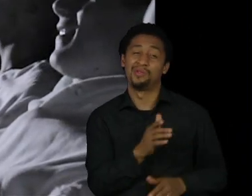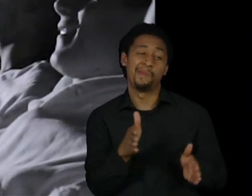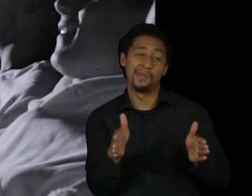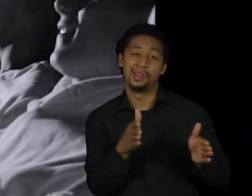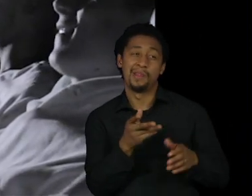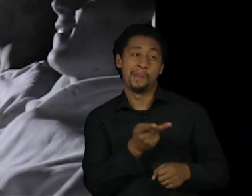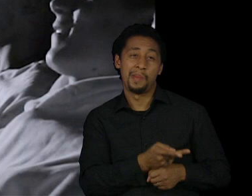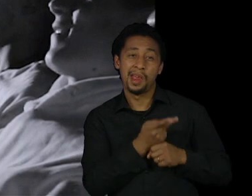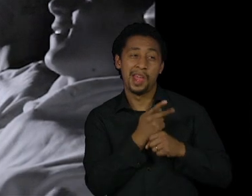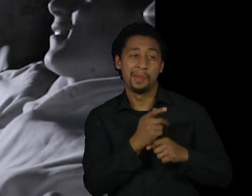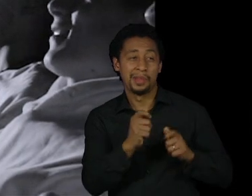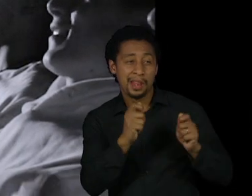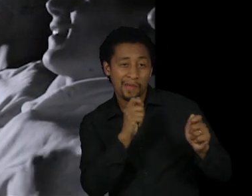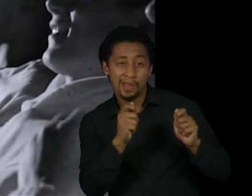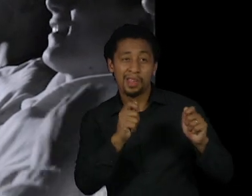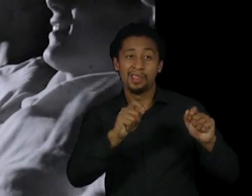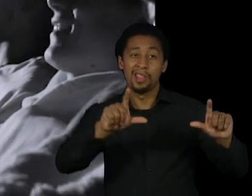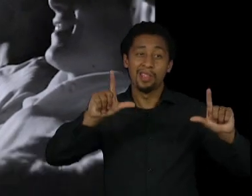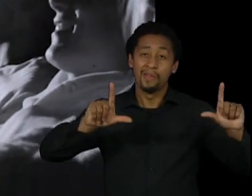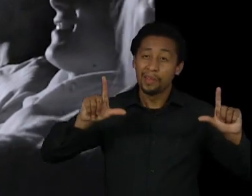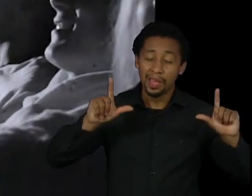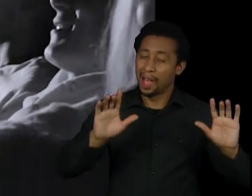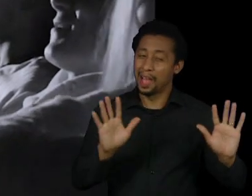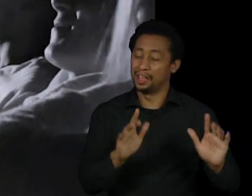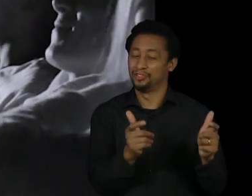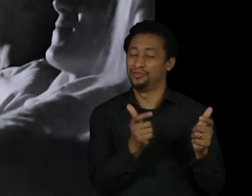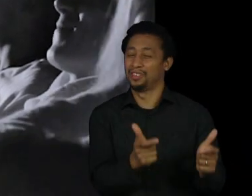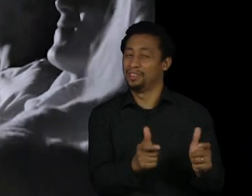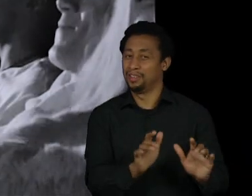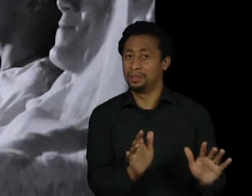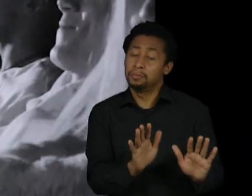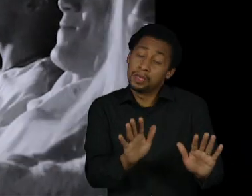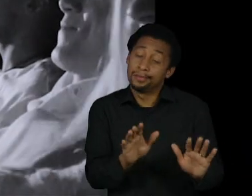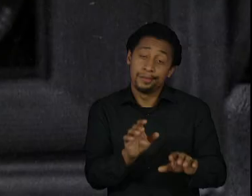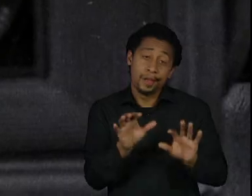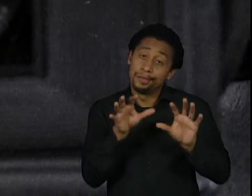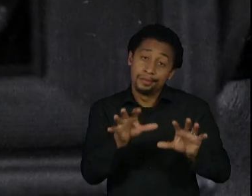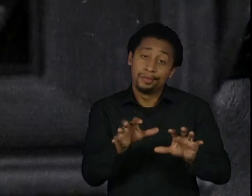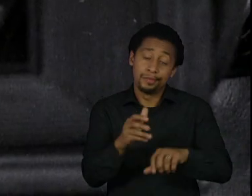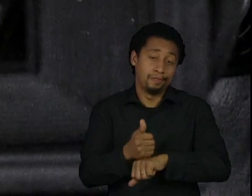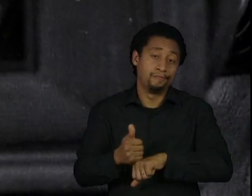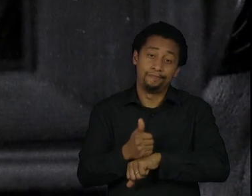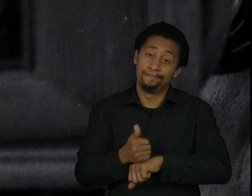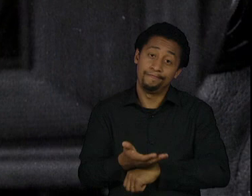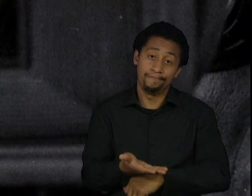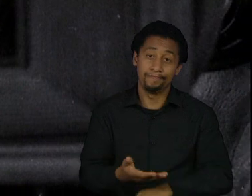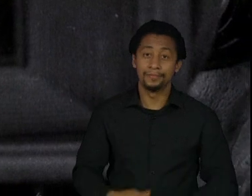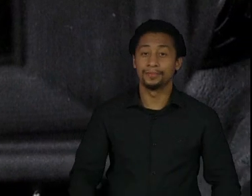tá? É meio chato isso, né? Mas faz parte da profissão.